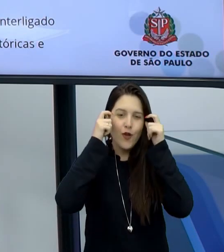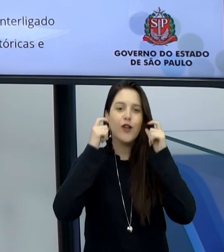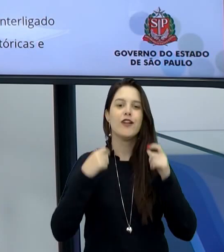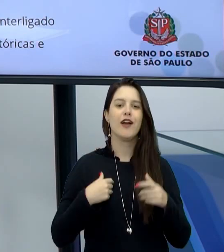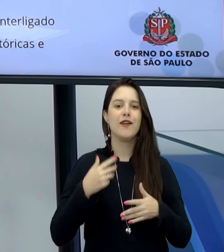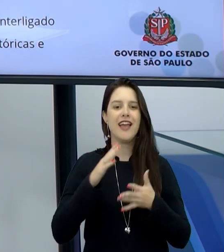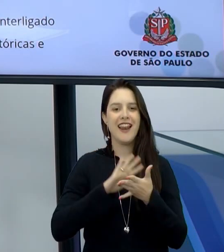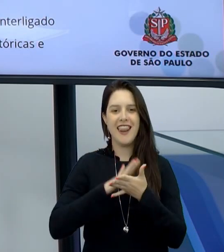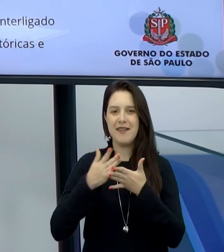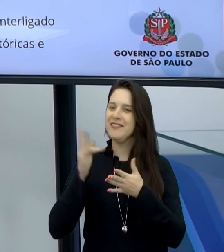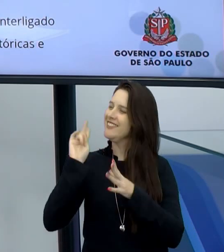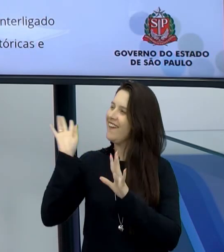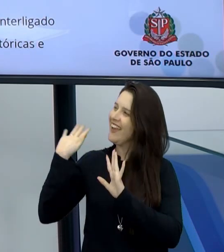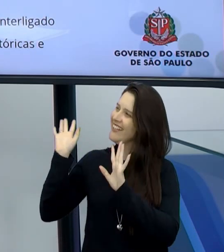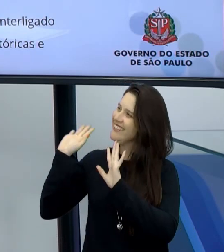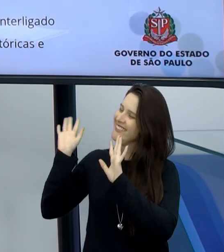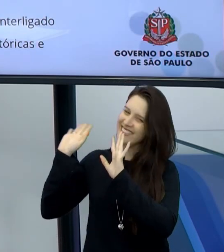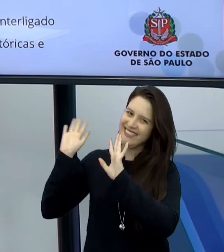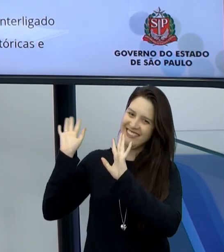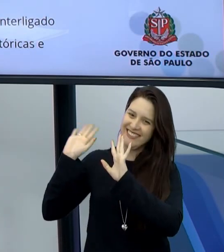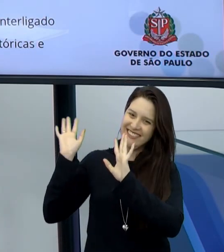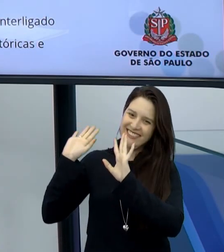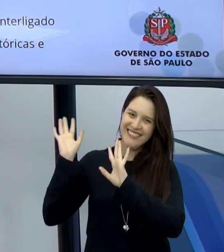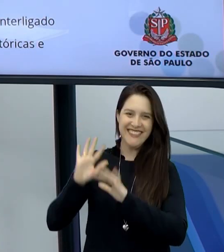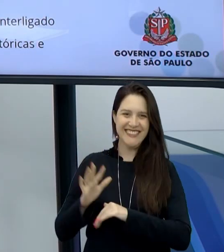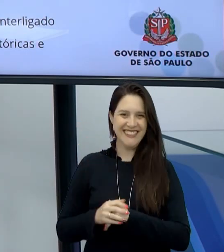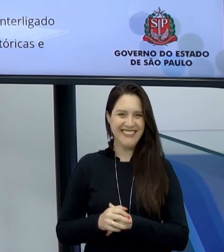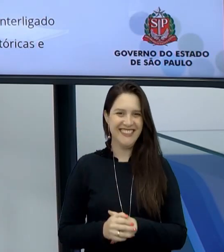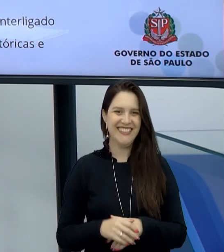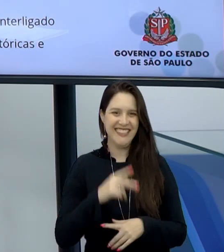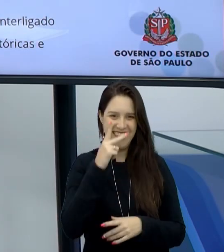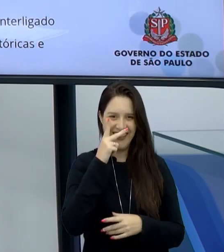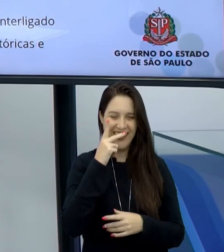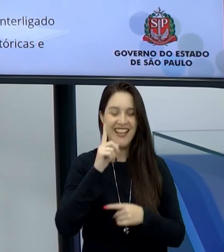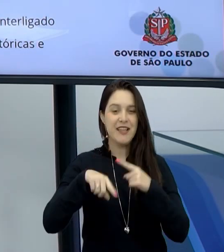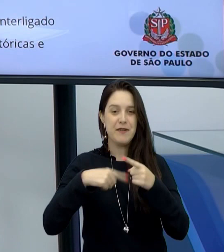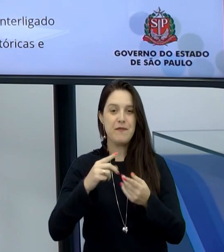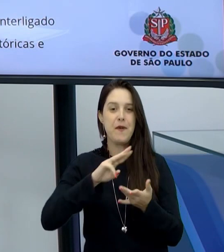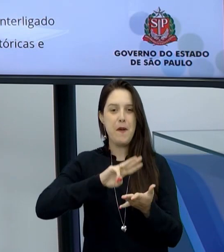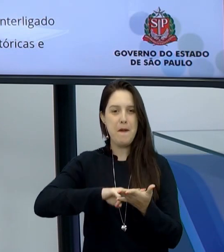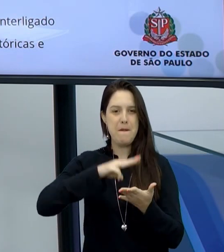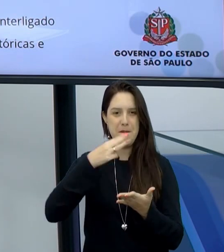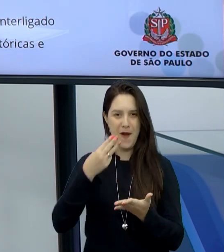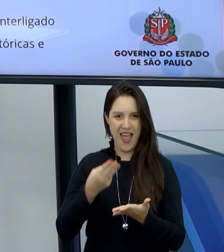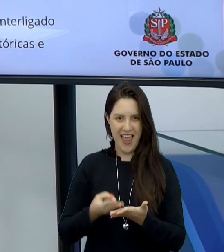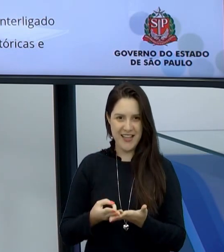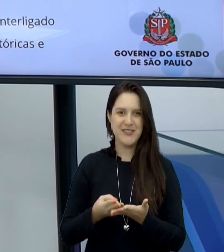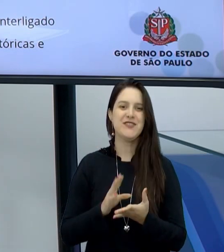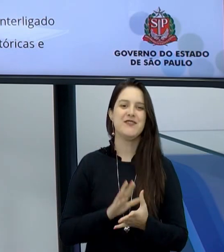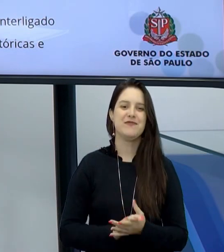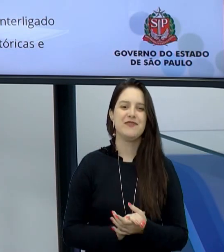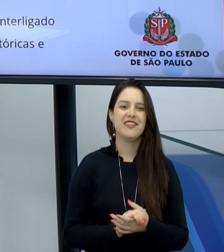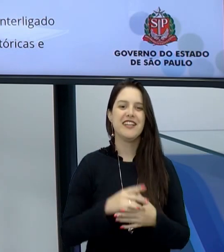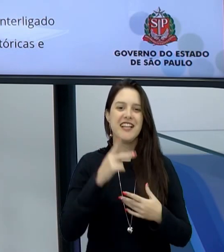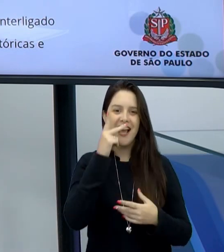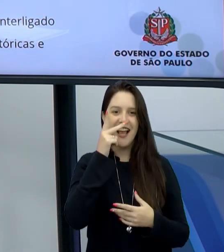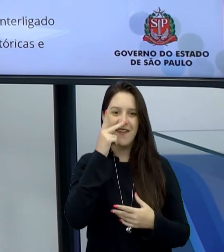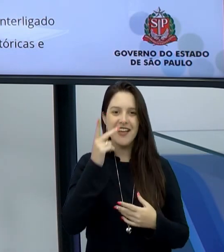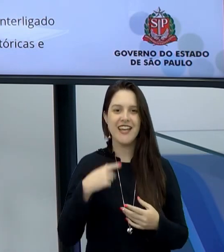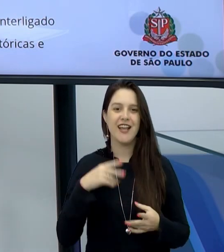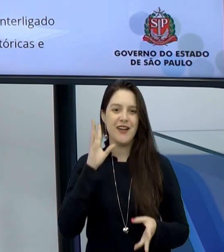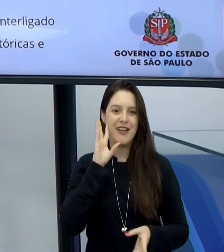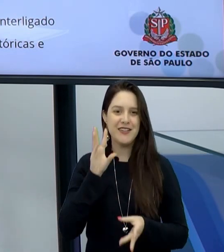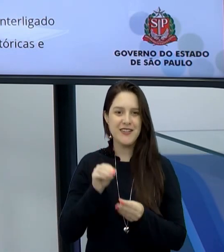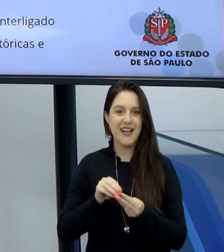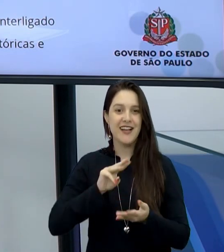Libras é a Cauene. Oi, Cauene, e na sequência o Moésio. Então essa aula é feita por mim, pela